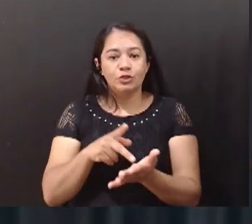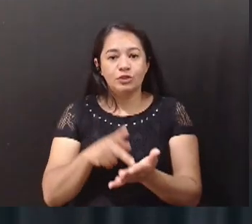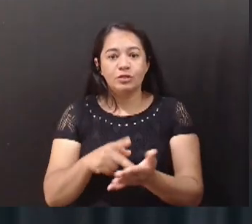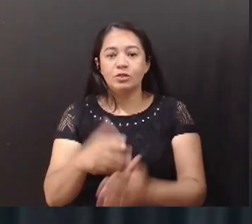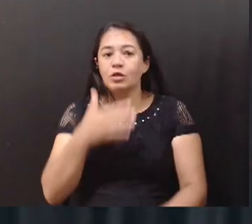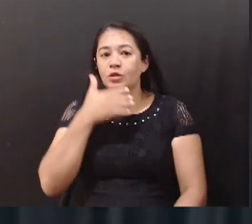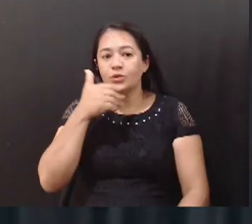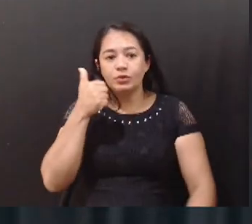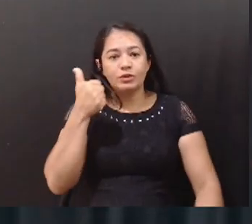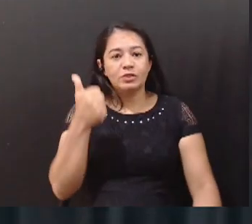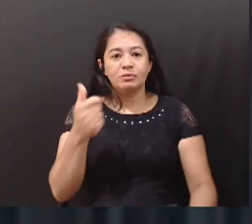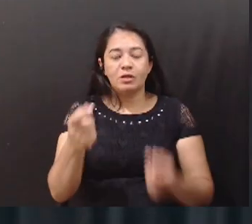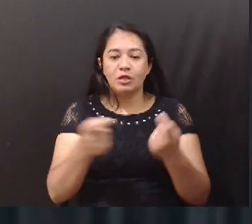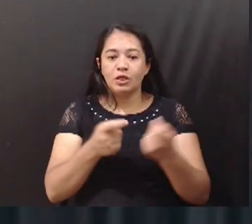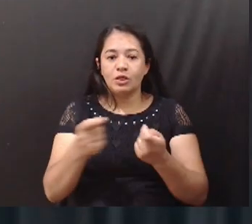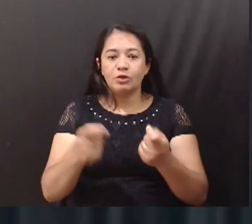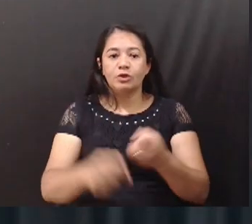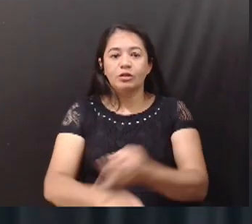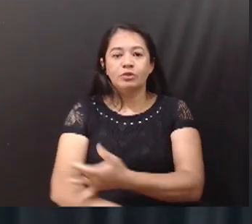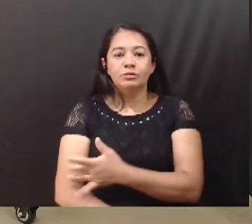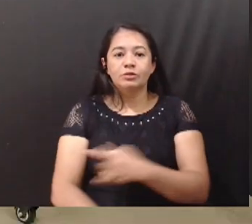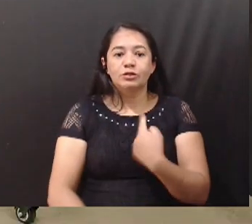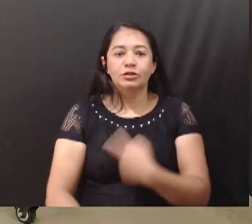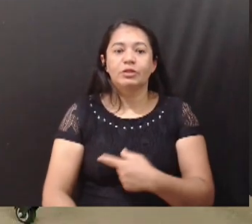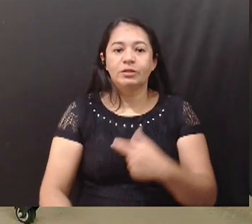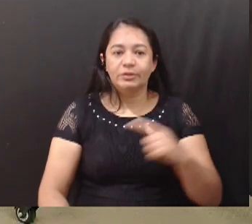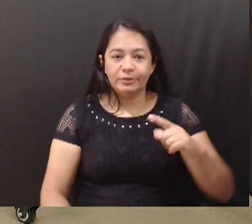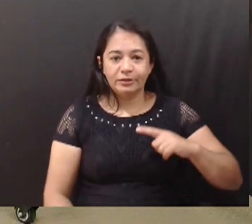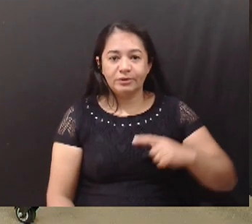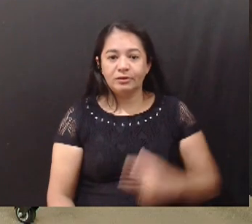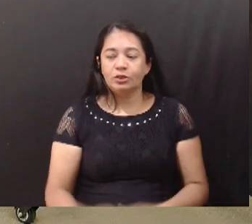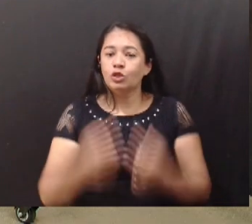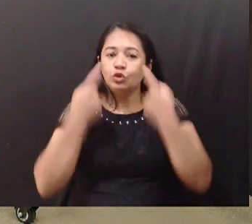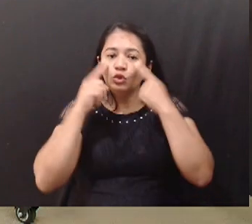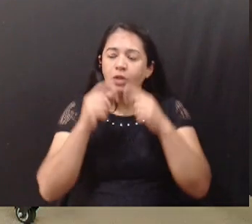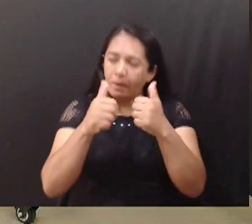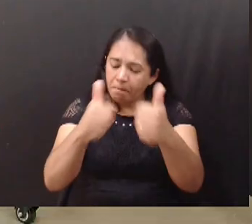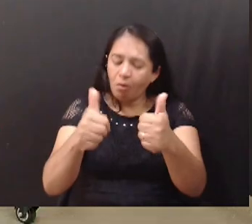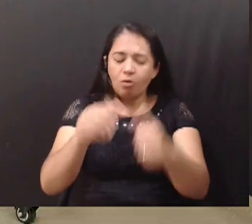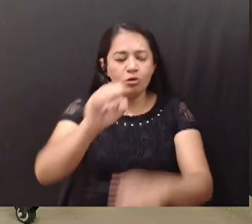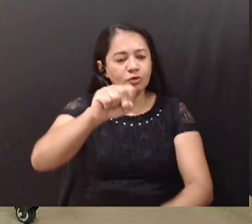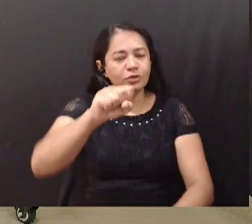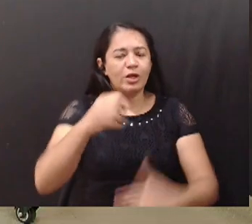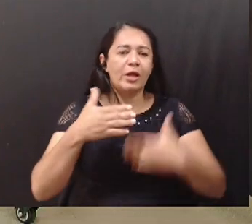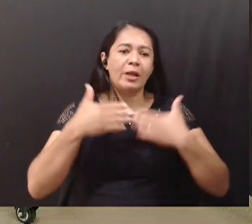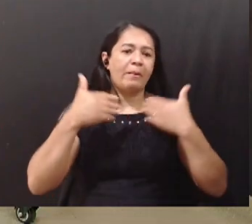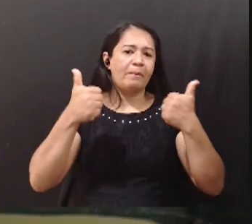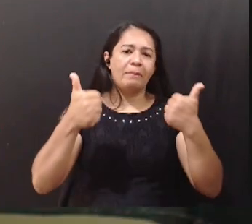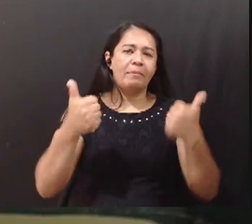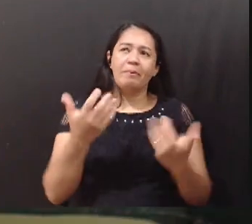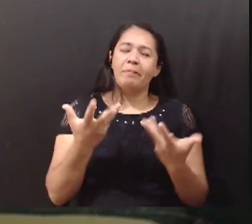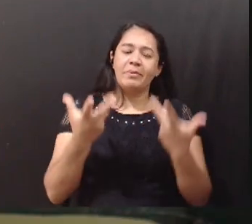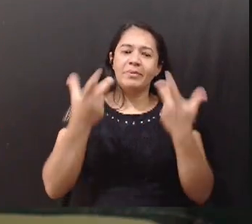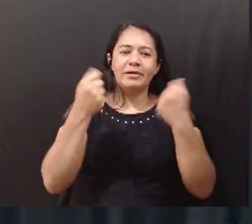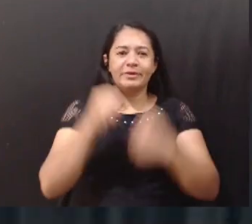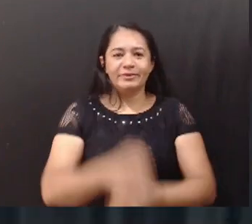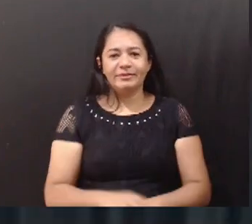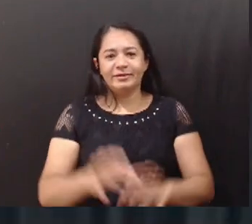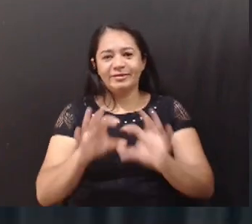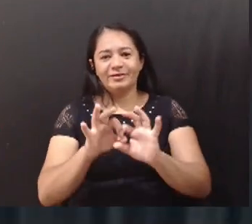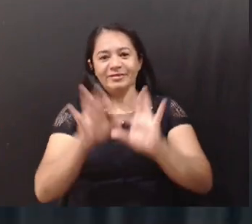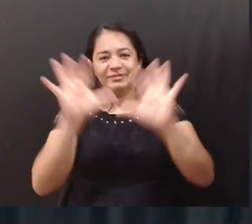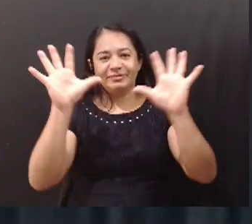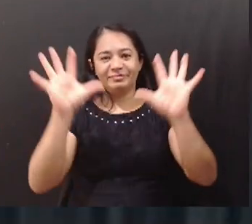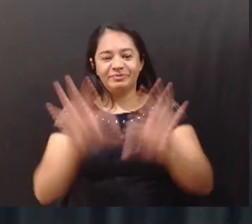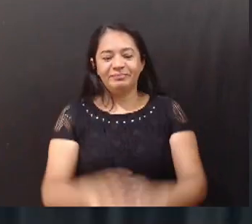reguladores emocionais que a gente tem no nosso corpo. Então é bom chorar? É bom chorar, gente. Olha que coisa maravilhosa e libertadora. Tá liberado! Tá liberado